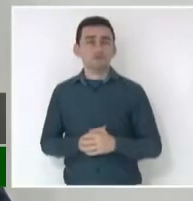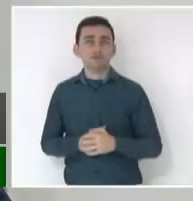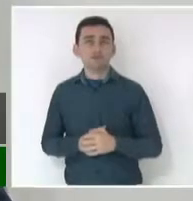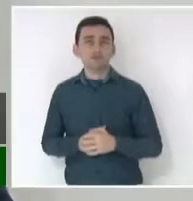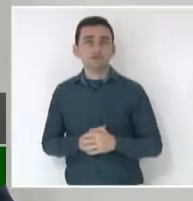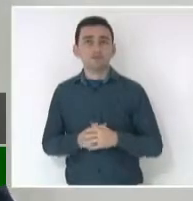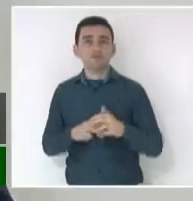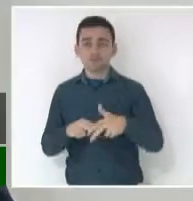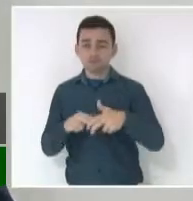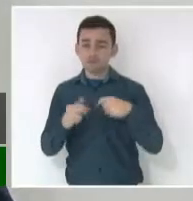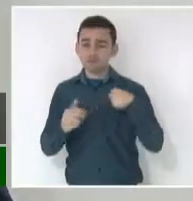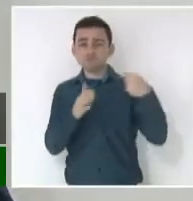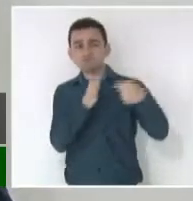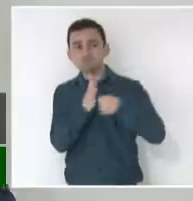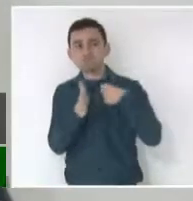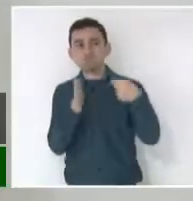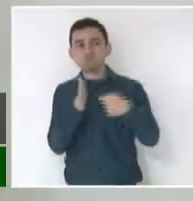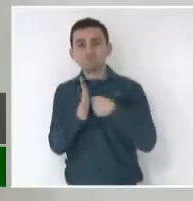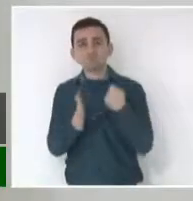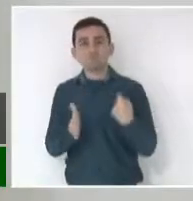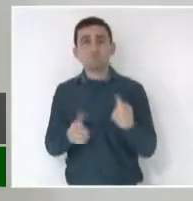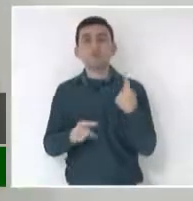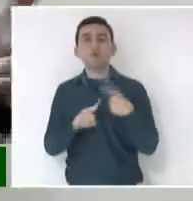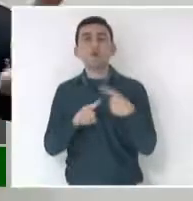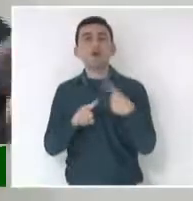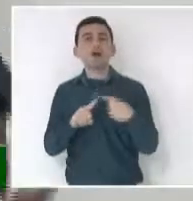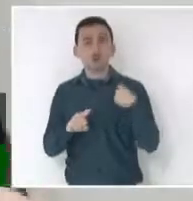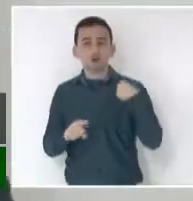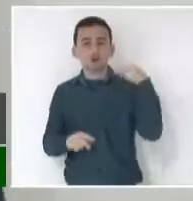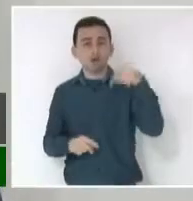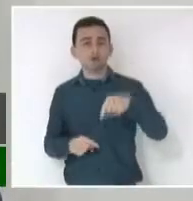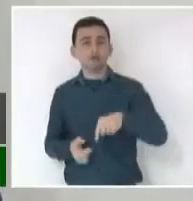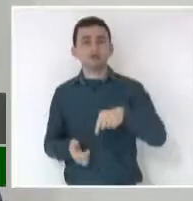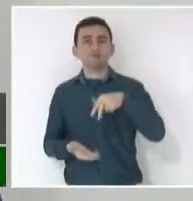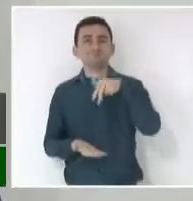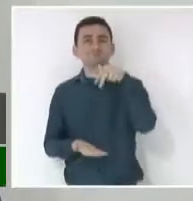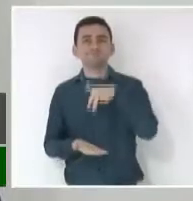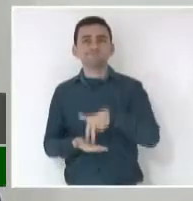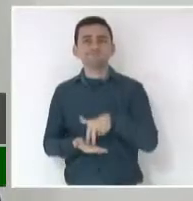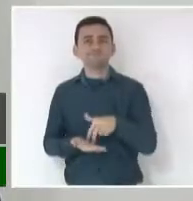Por isso que me perguntei muitas vezes o porquê de estar num parlamento.